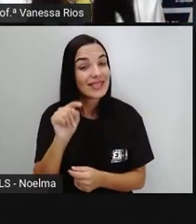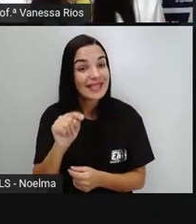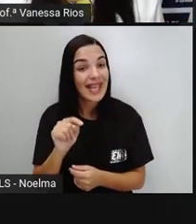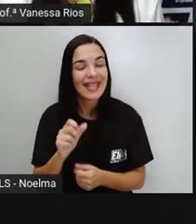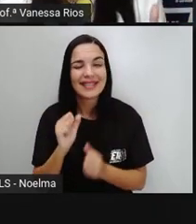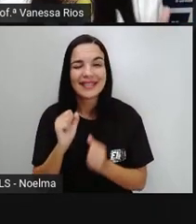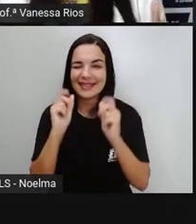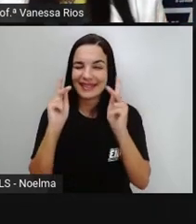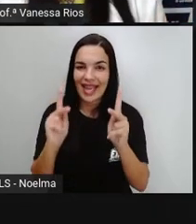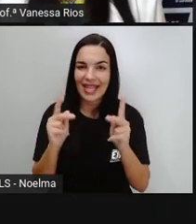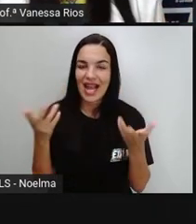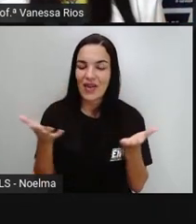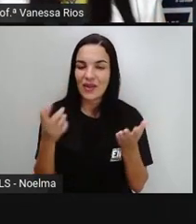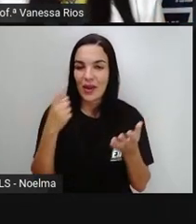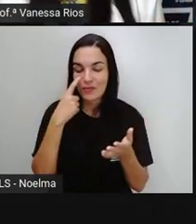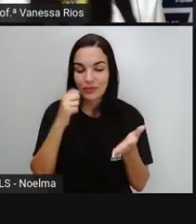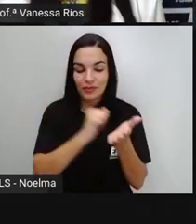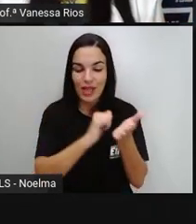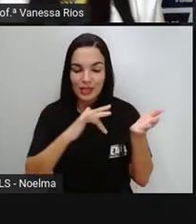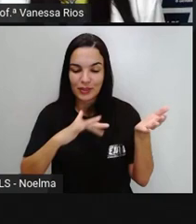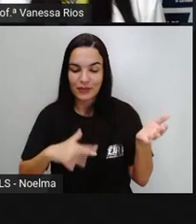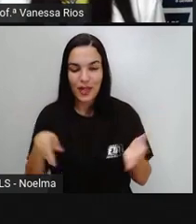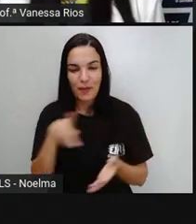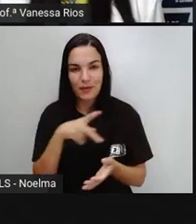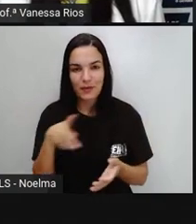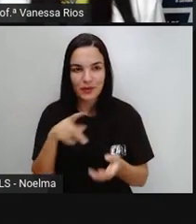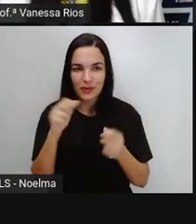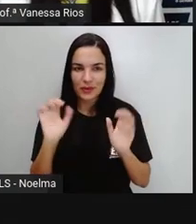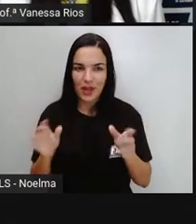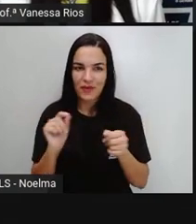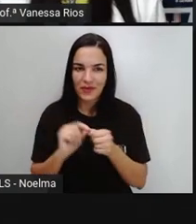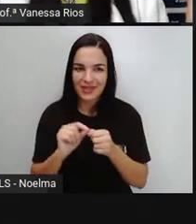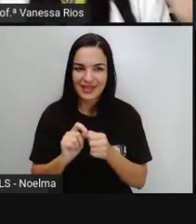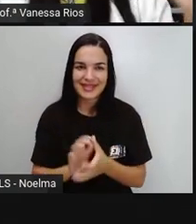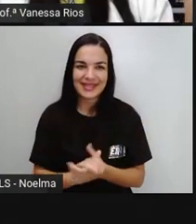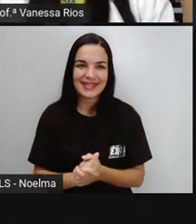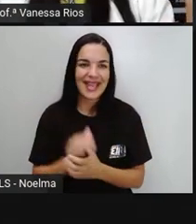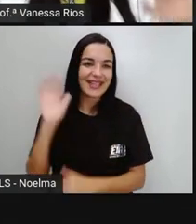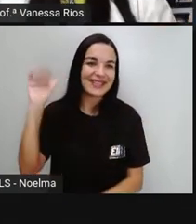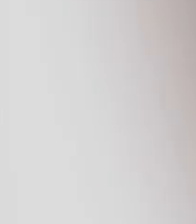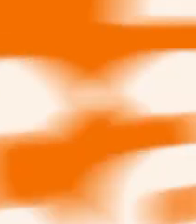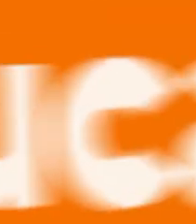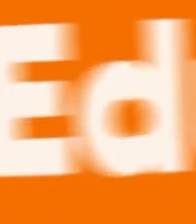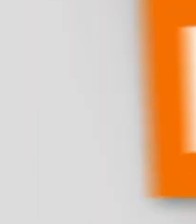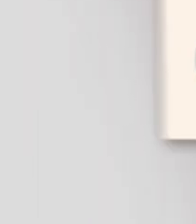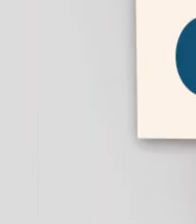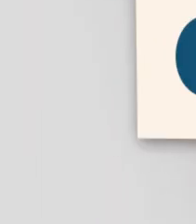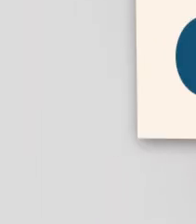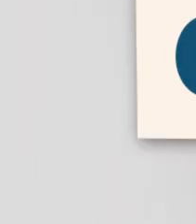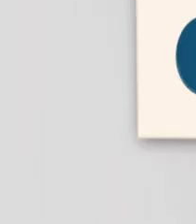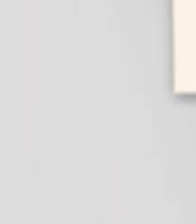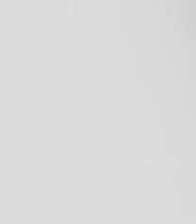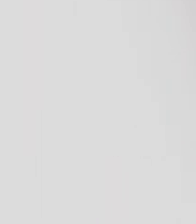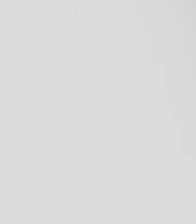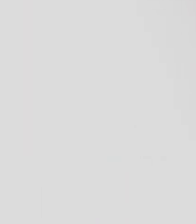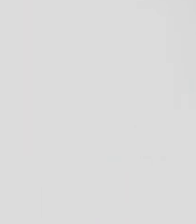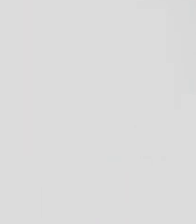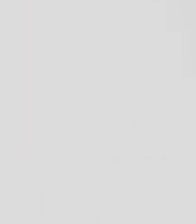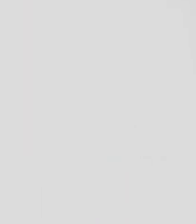Tá certo? De olho na atividade Que a sua própria Professor preparou Tchau Tchau Tchau Tchau Tchau